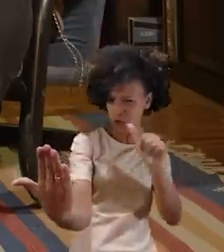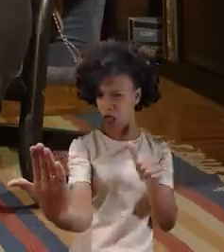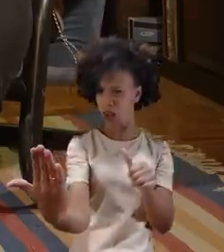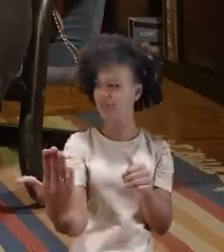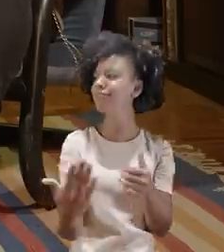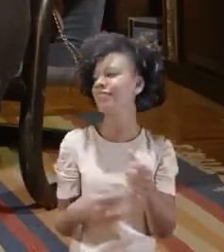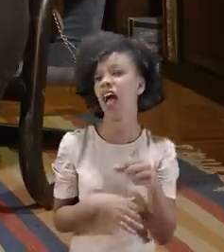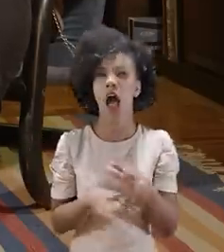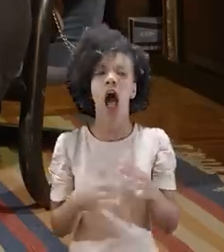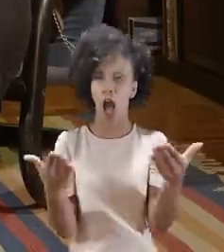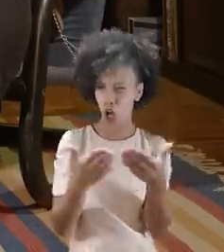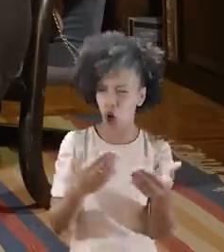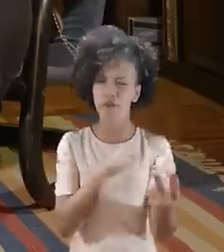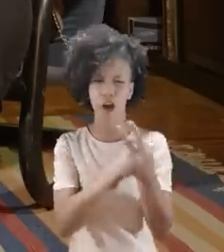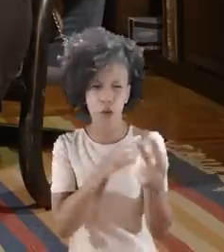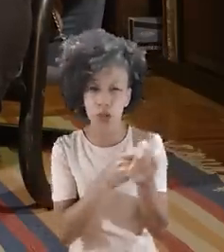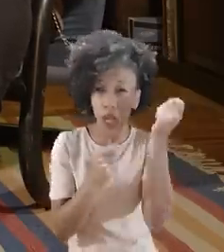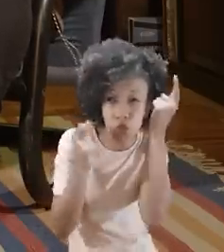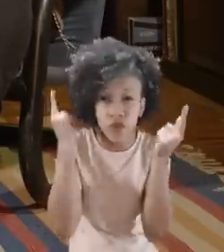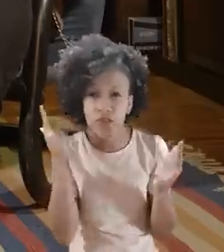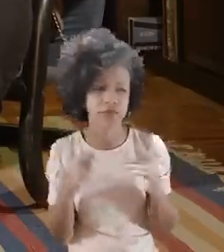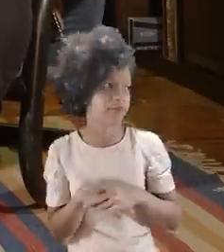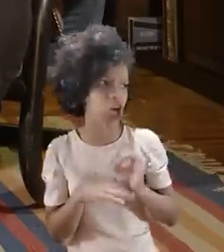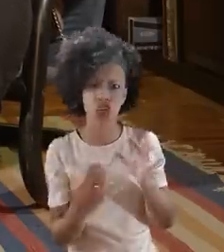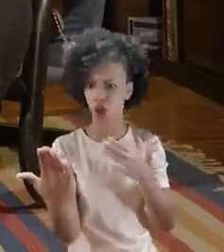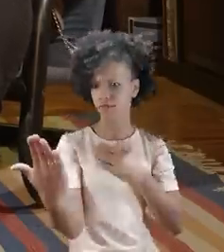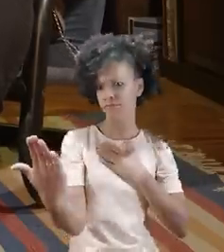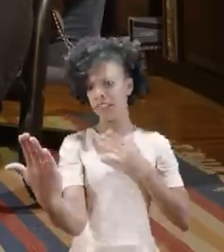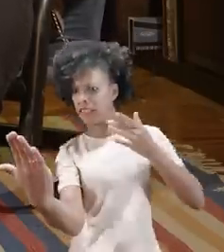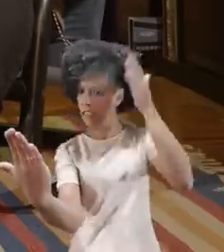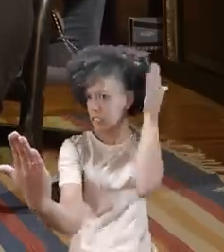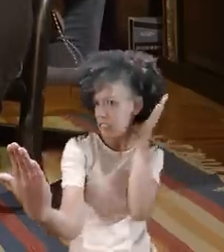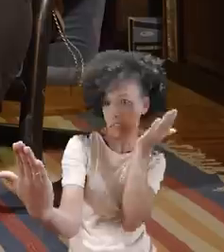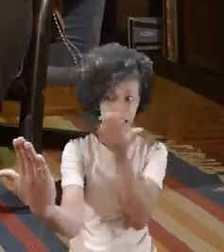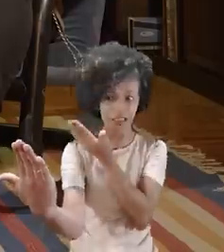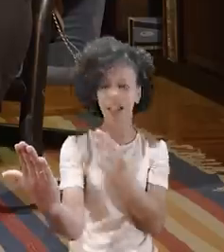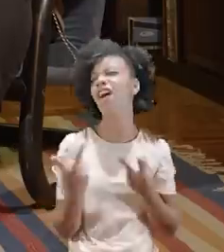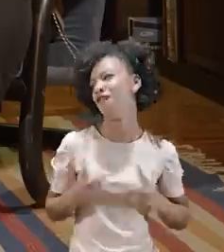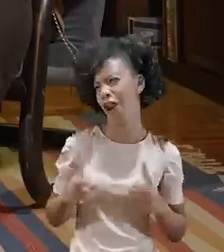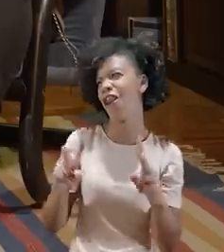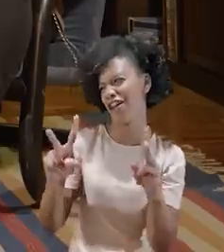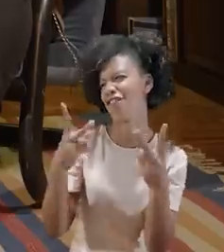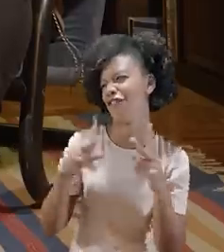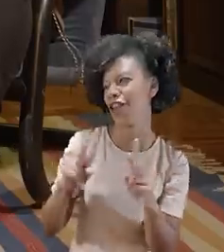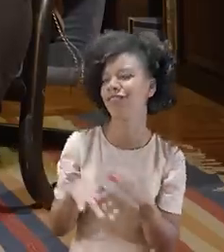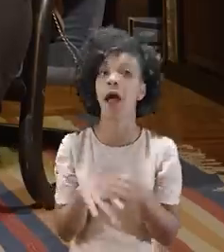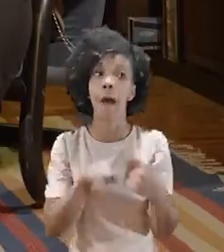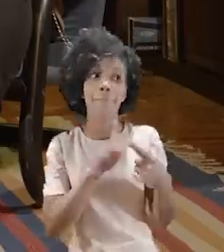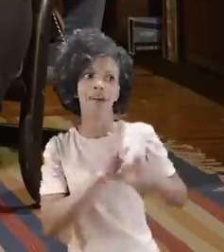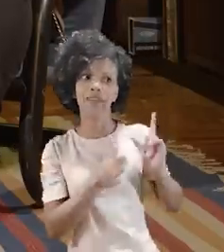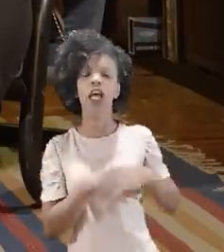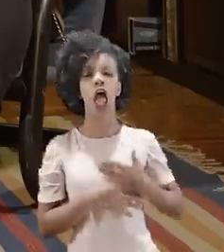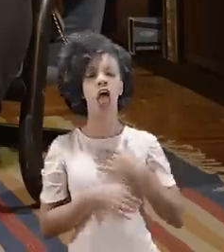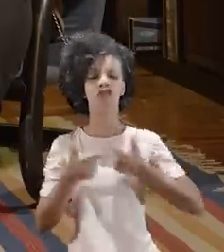com as ruas a segunda chance dele agora você vai cuidar dela é só é só tenho isso mano Quero carne valoriza ele valoriza o que durante a